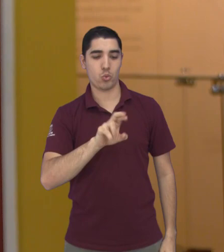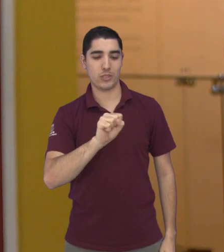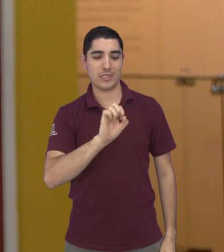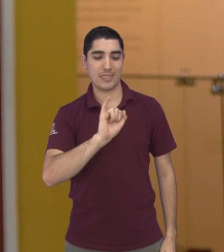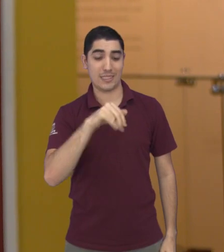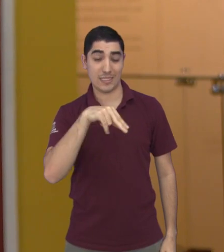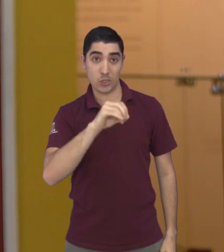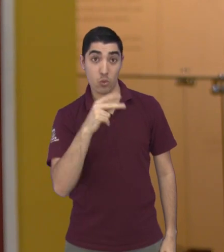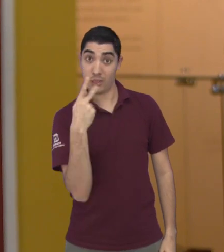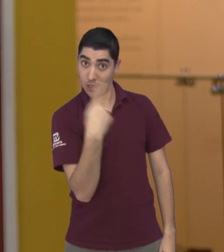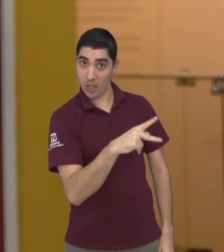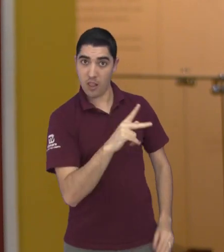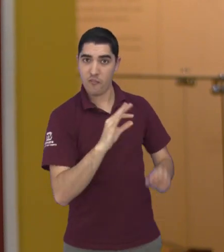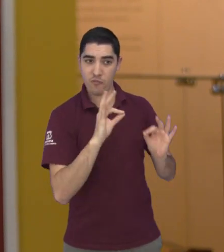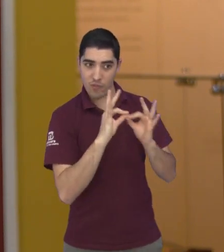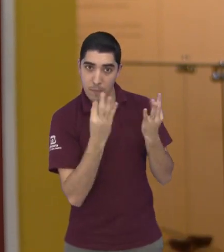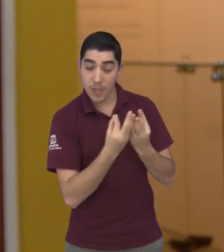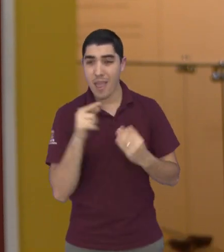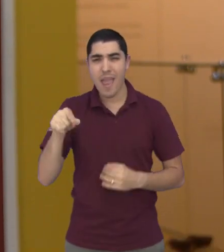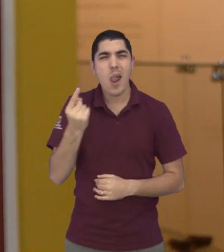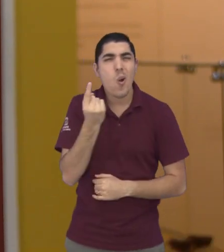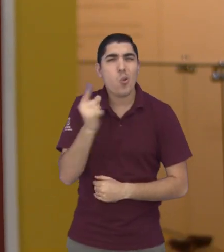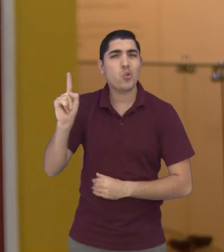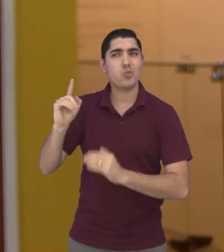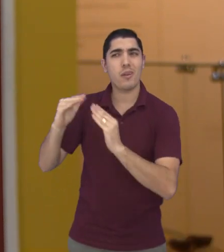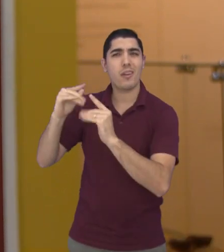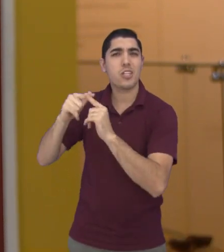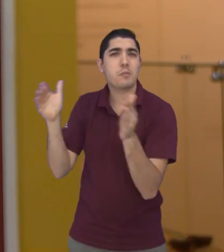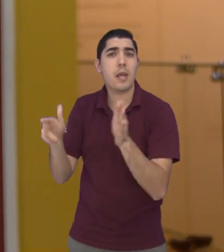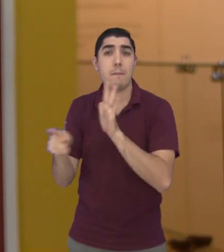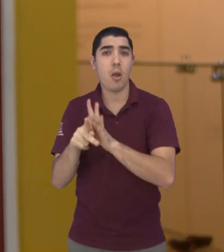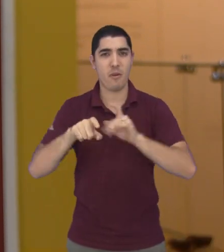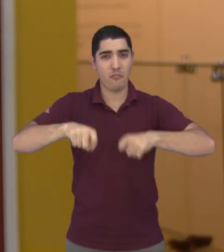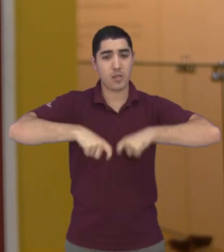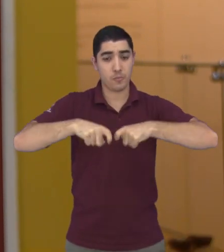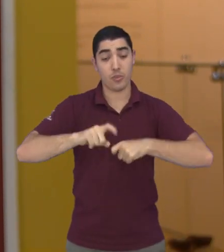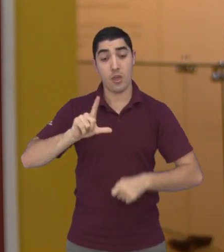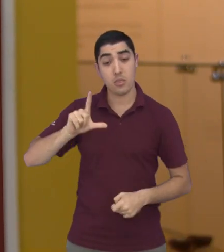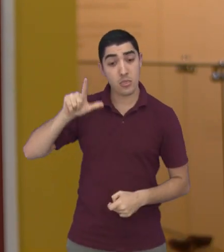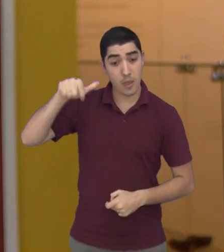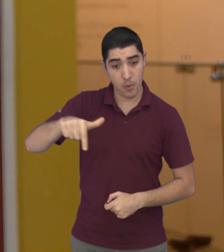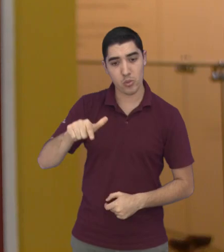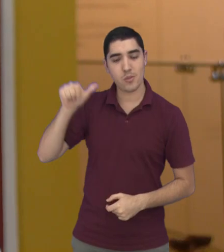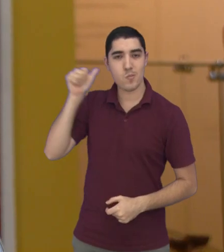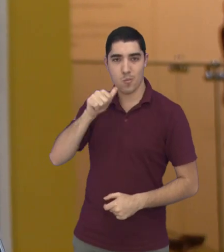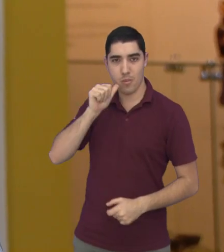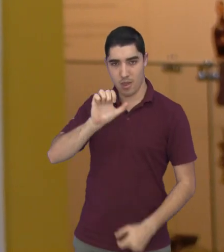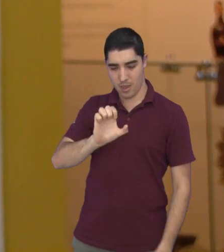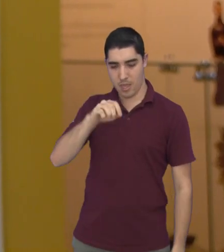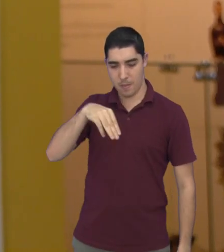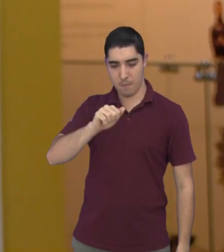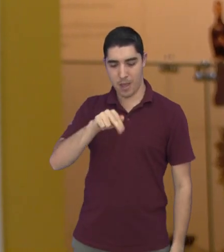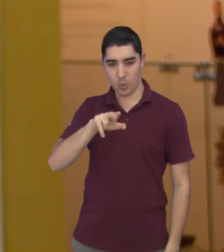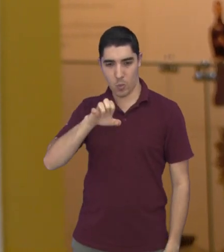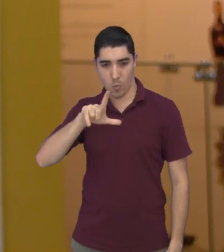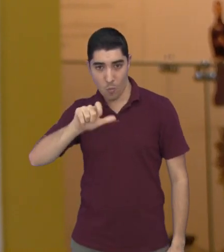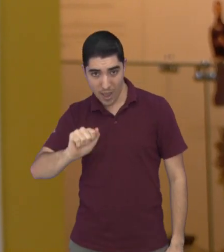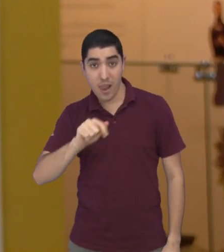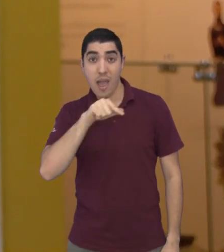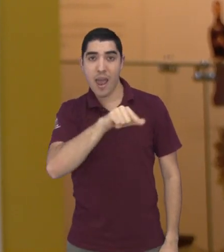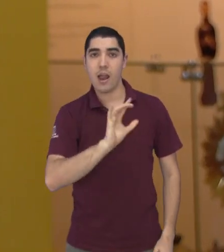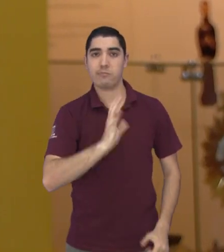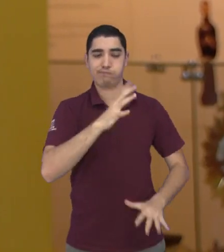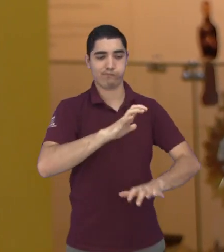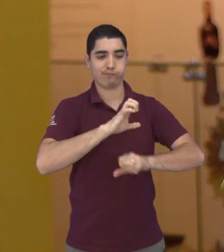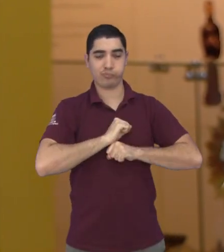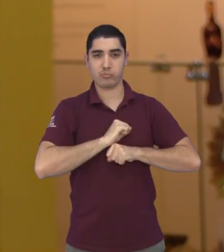das últimas capelas de fazenda. Em 1906, a senhora Manuela Cursino é acometida de uma